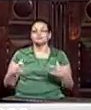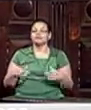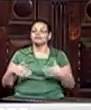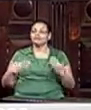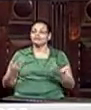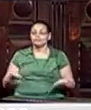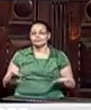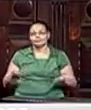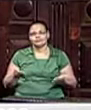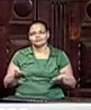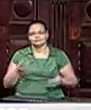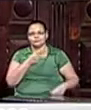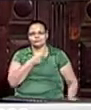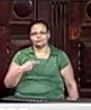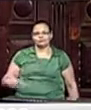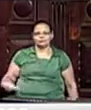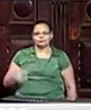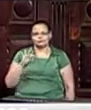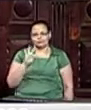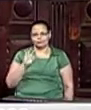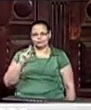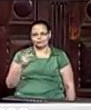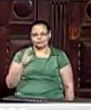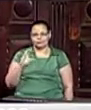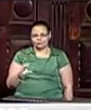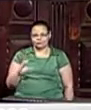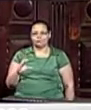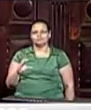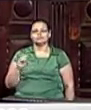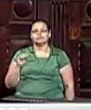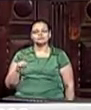aí, o presidente Fernando Henrique Cardoso